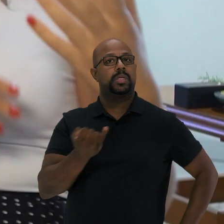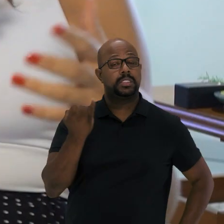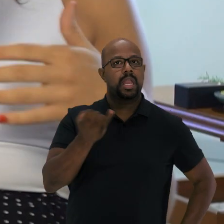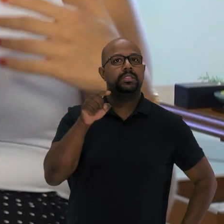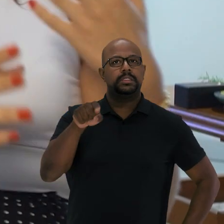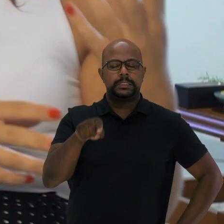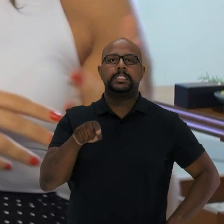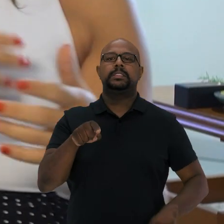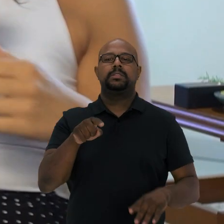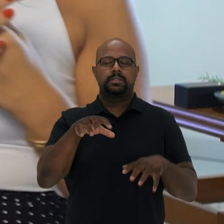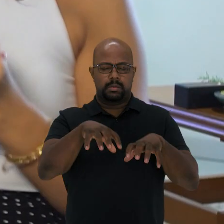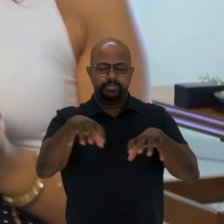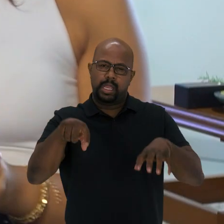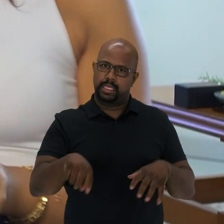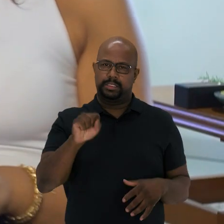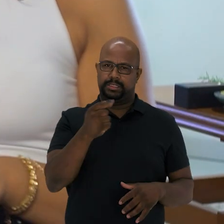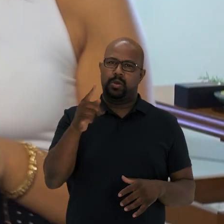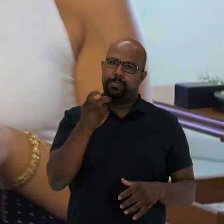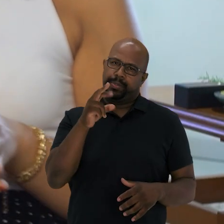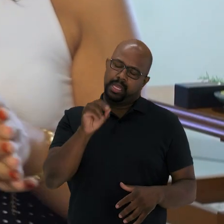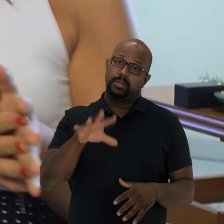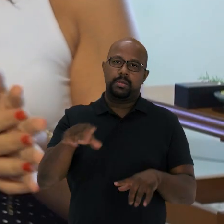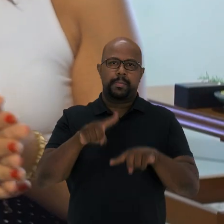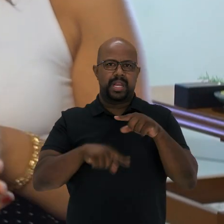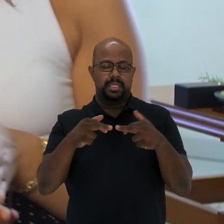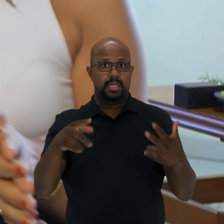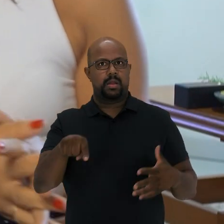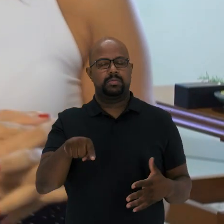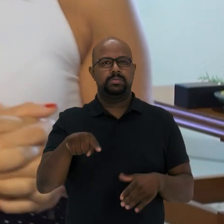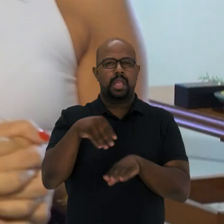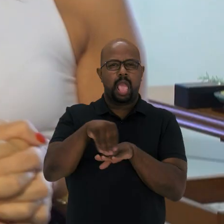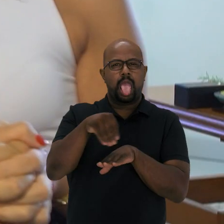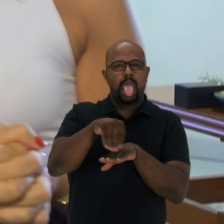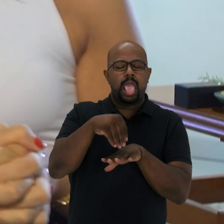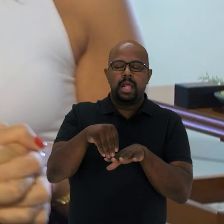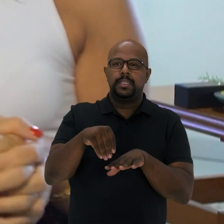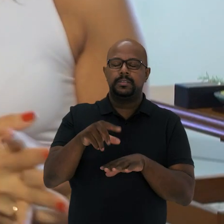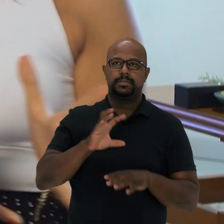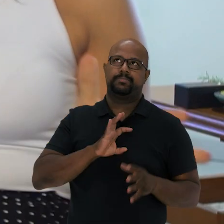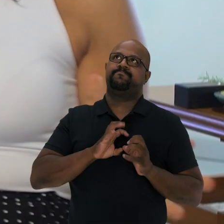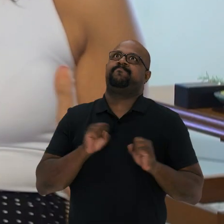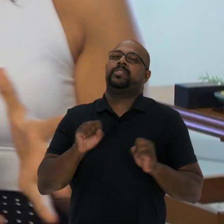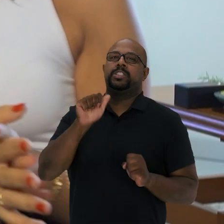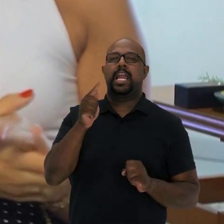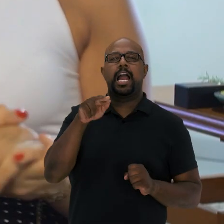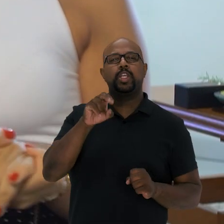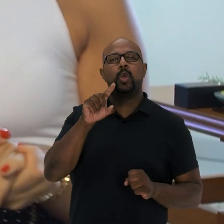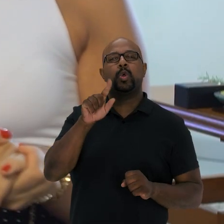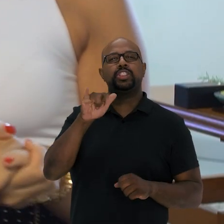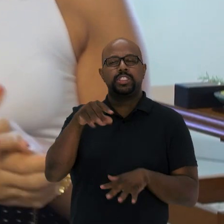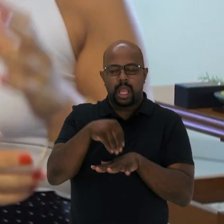a importância desses fósseis aqui em São Pedro e também do material arqueológico, né? Ele também era um amante da